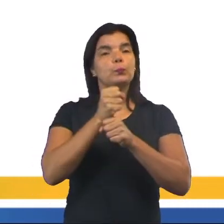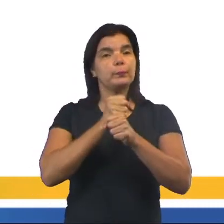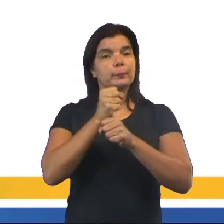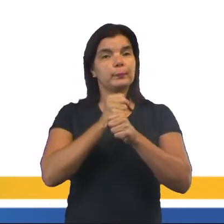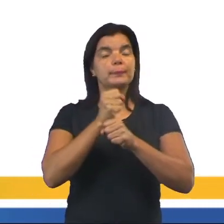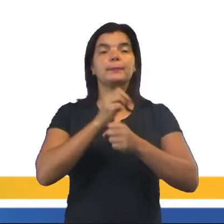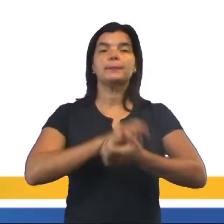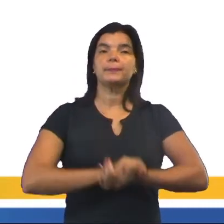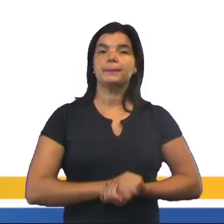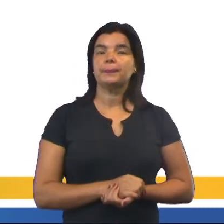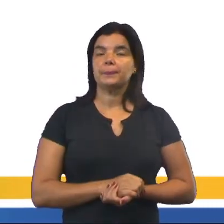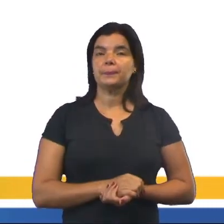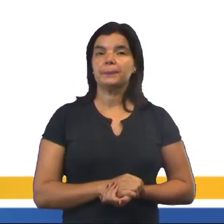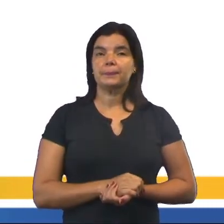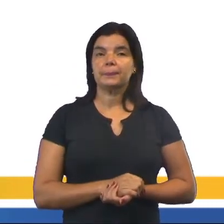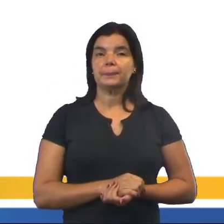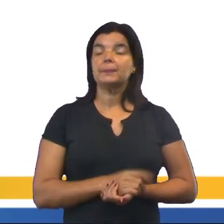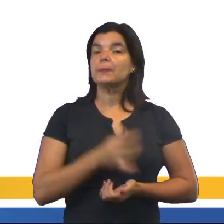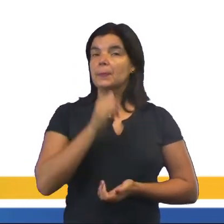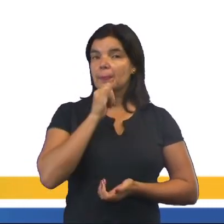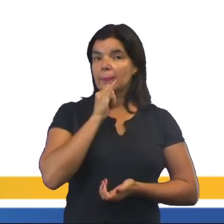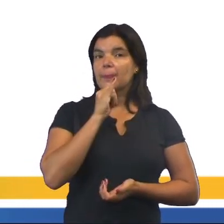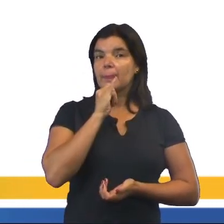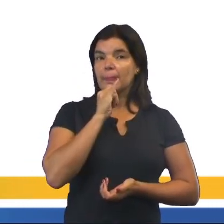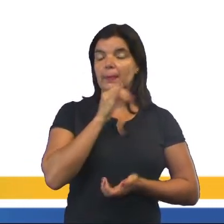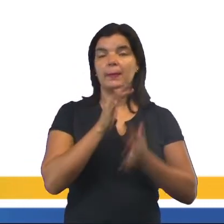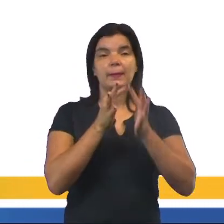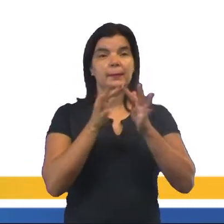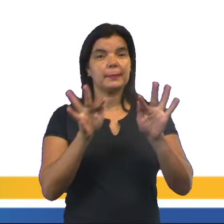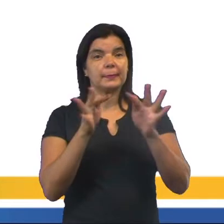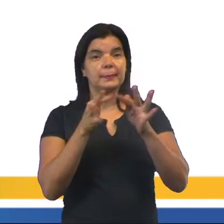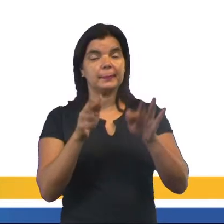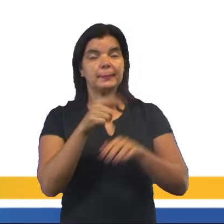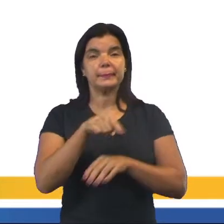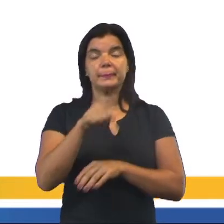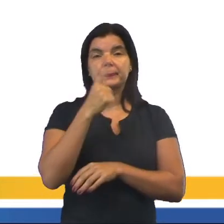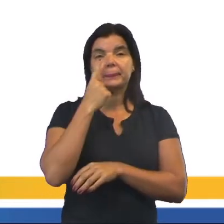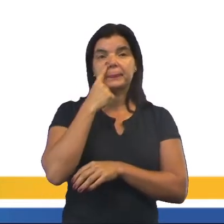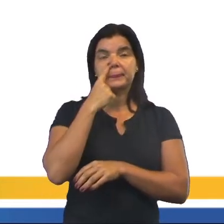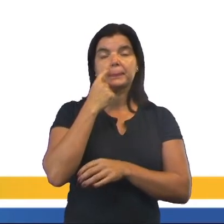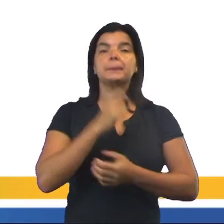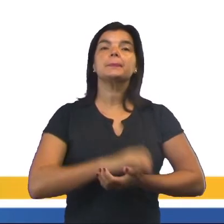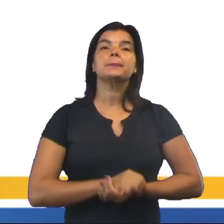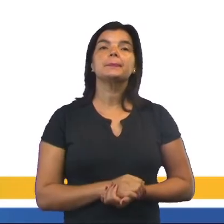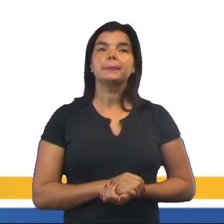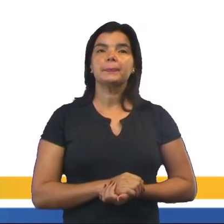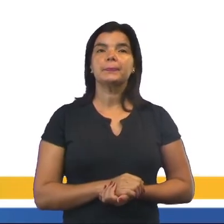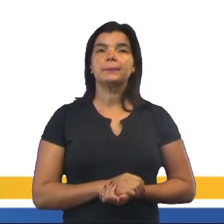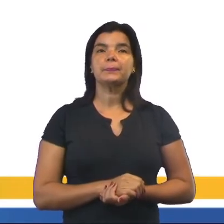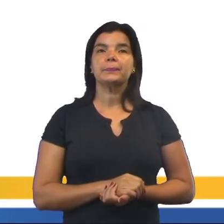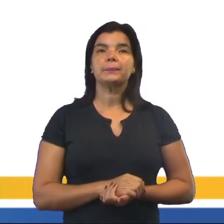todo ano. São exemplos em frases para nós observarmos.